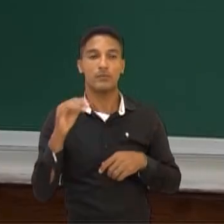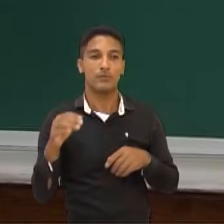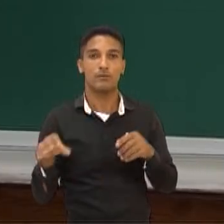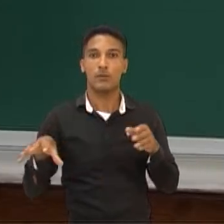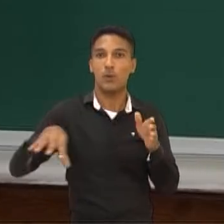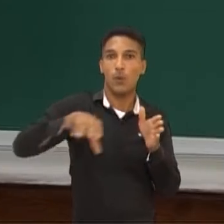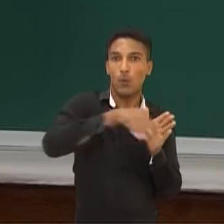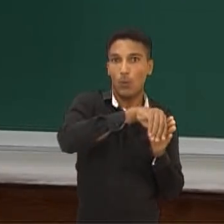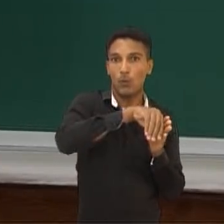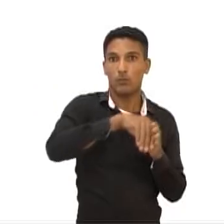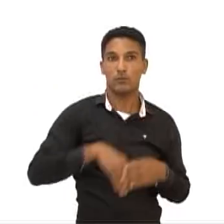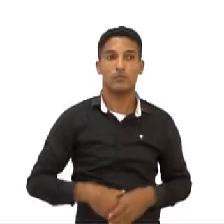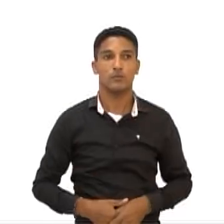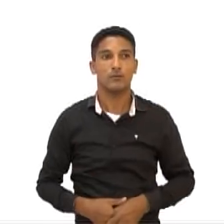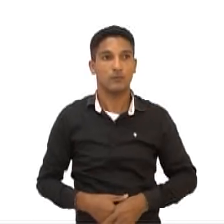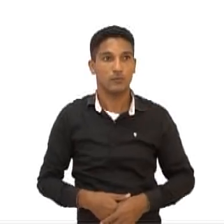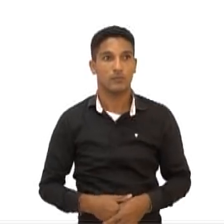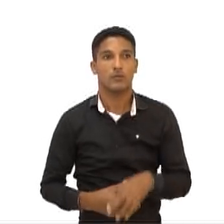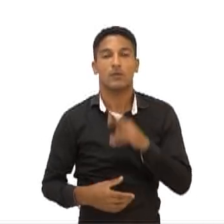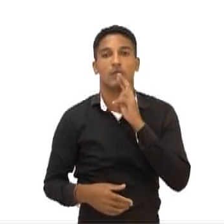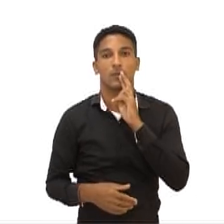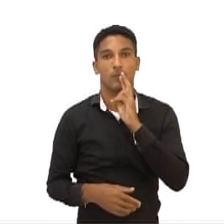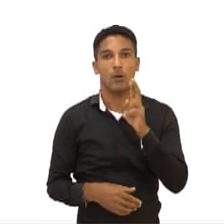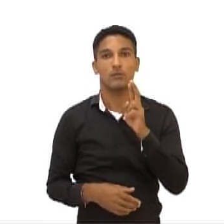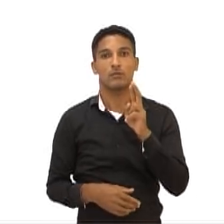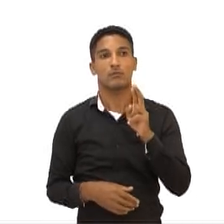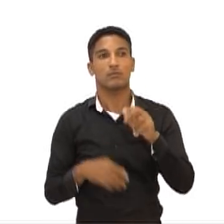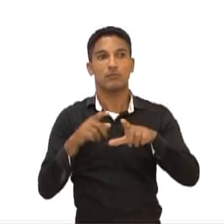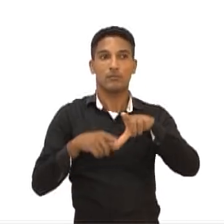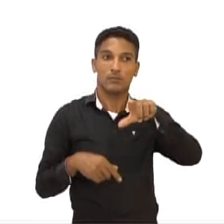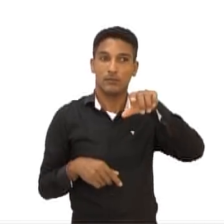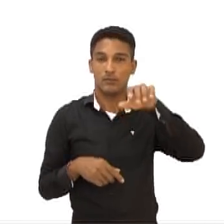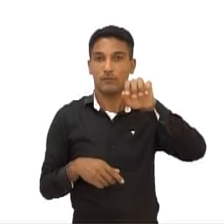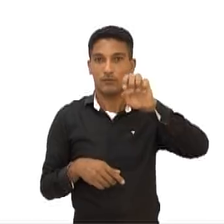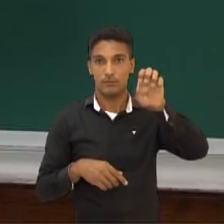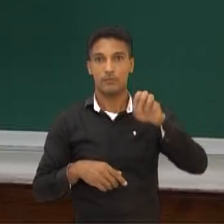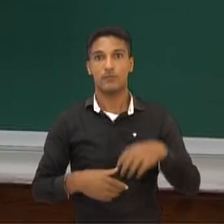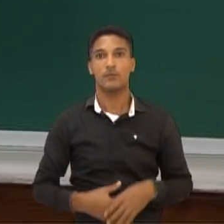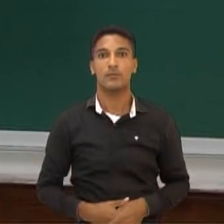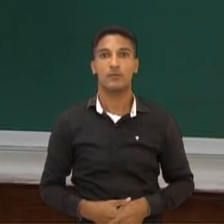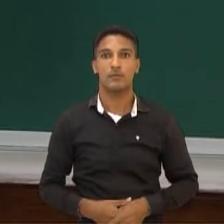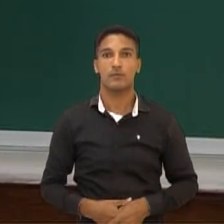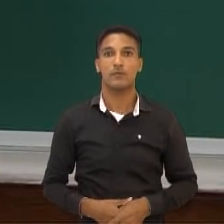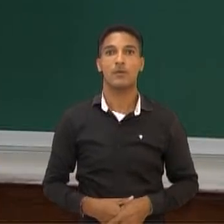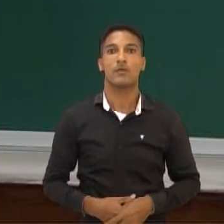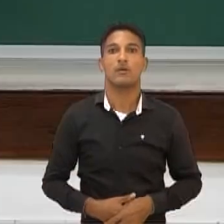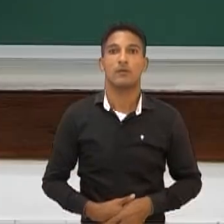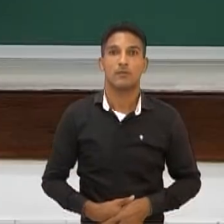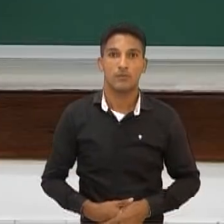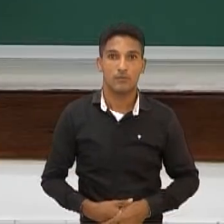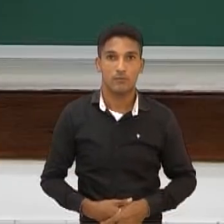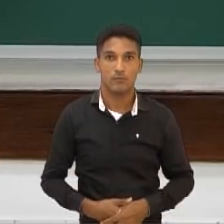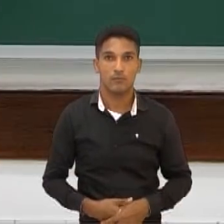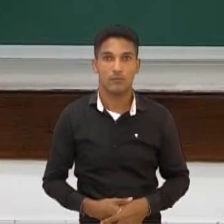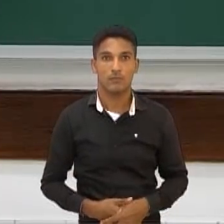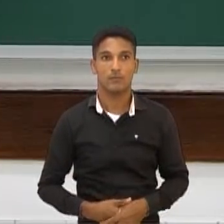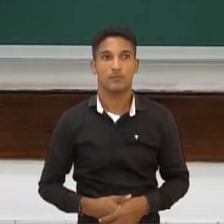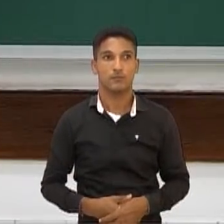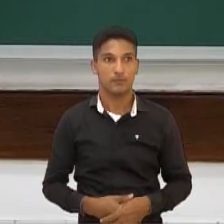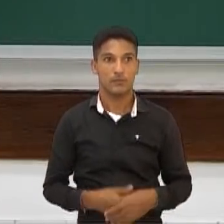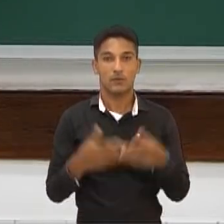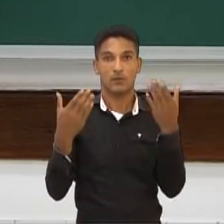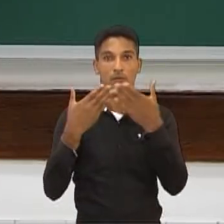A resposta correta, as 3 afirmativas são verdadeiras. Caro aluno, para a